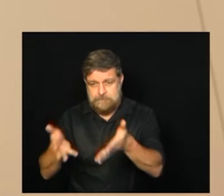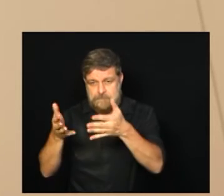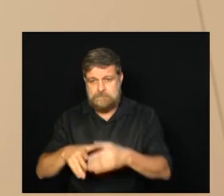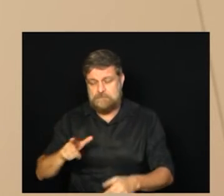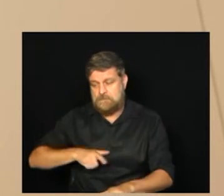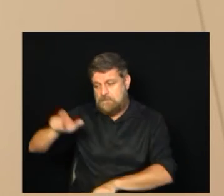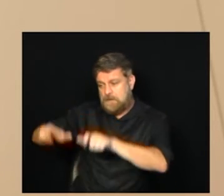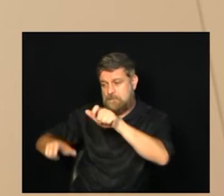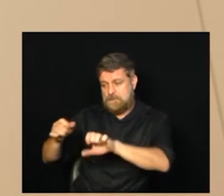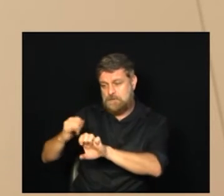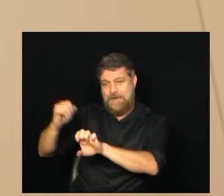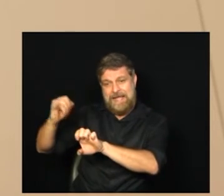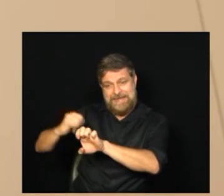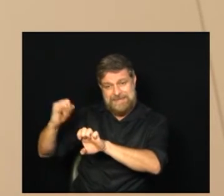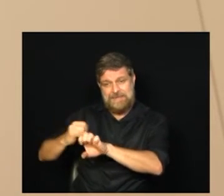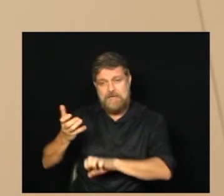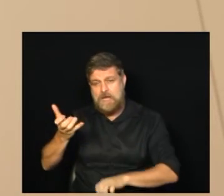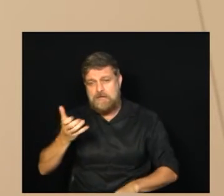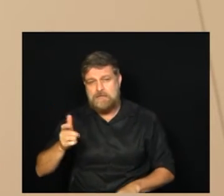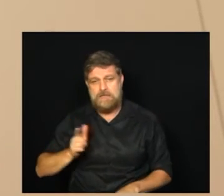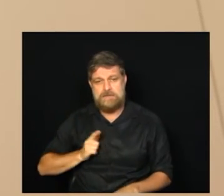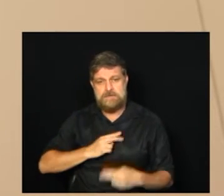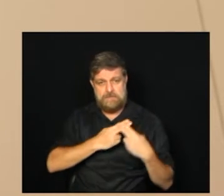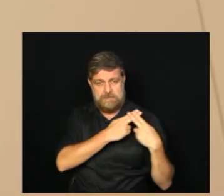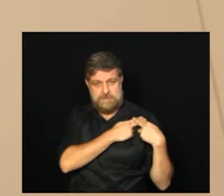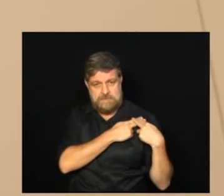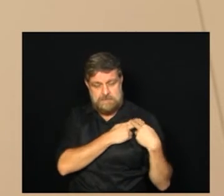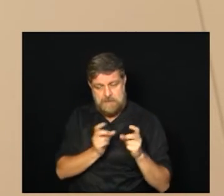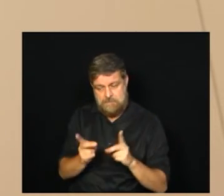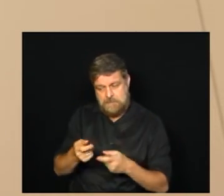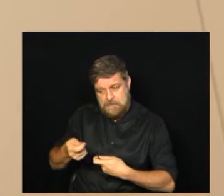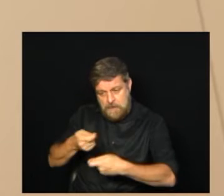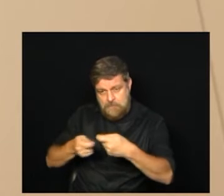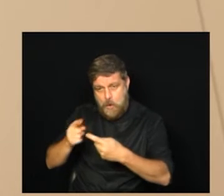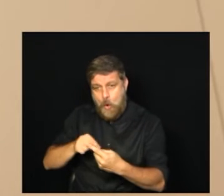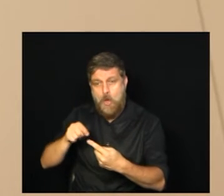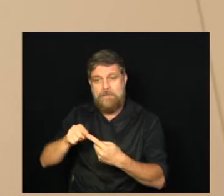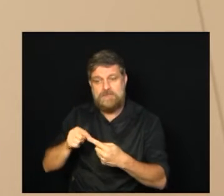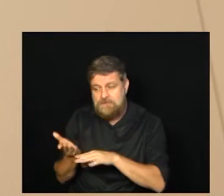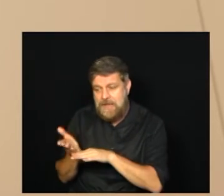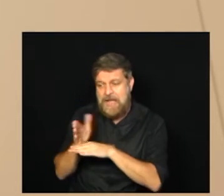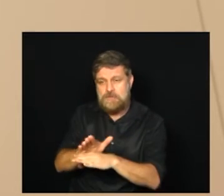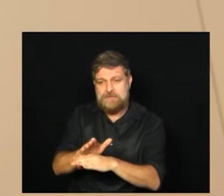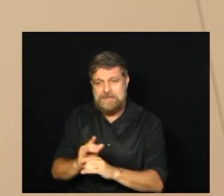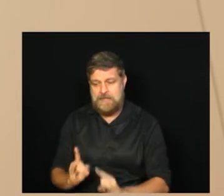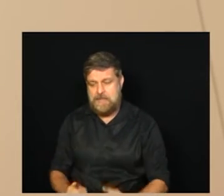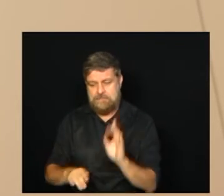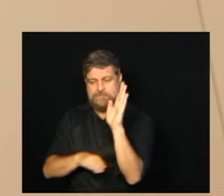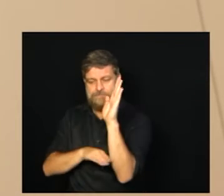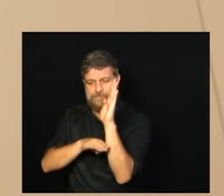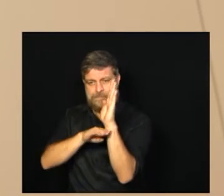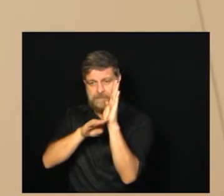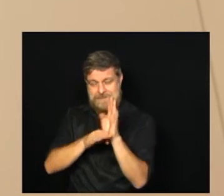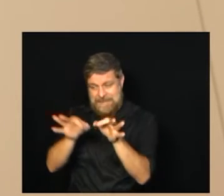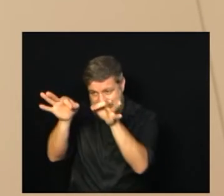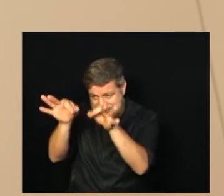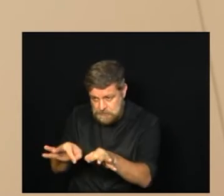do seu tempo, já fica o convite aqui para uma próxima oportunidade para a gente poder voltar a conversar, já que esse é um assunto